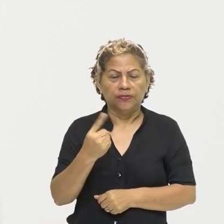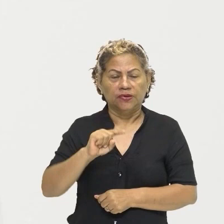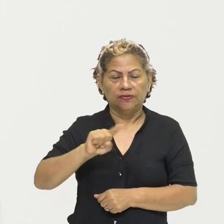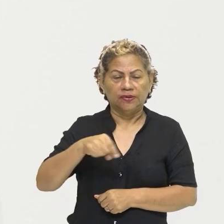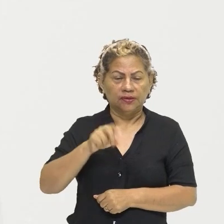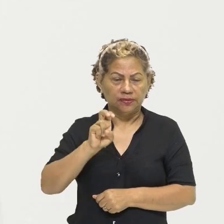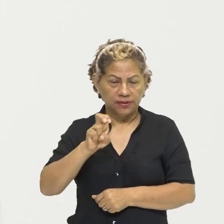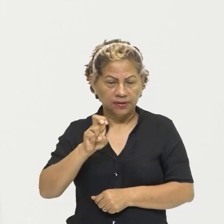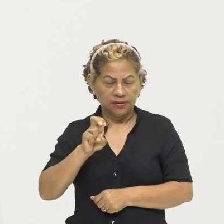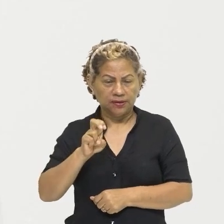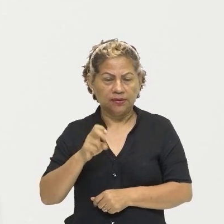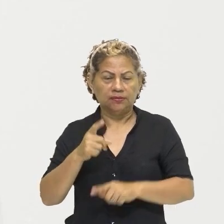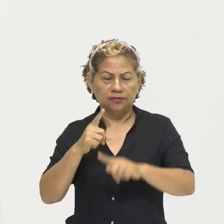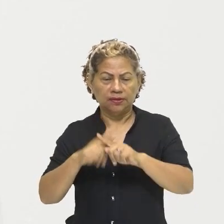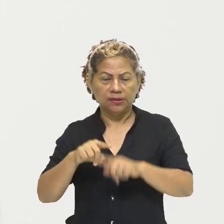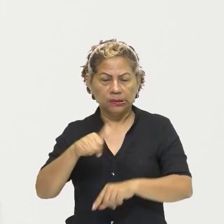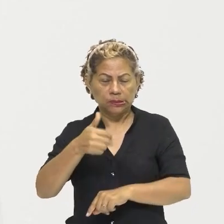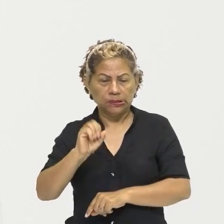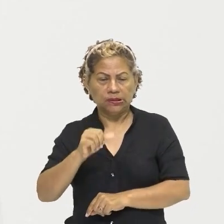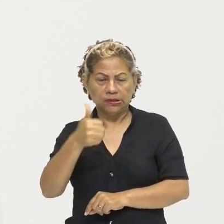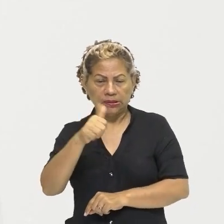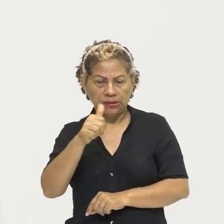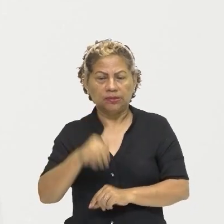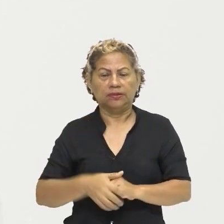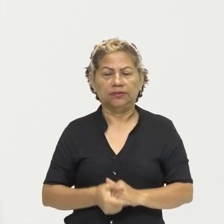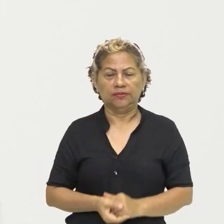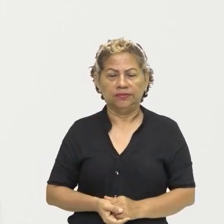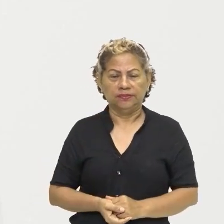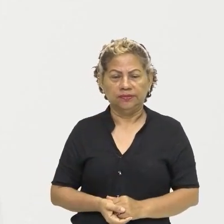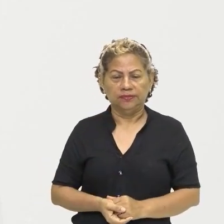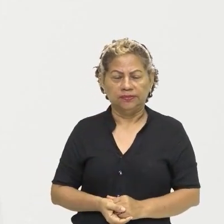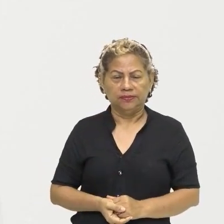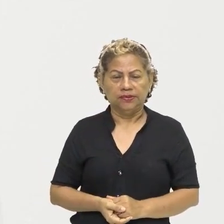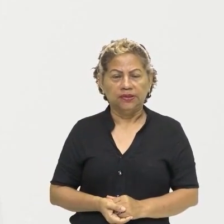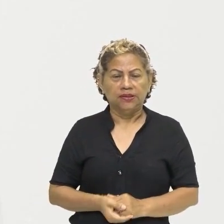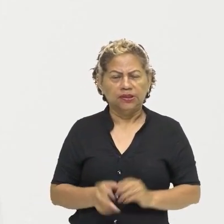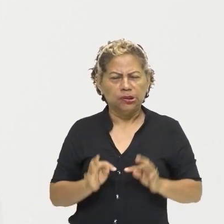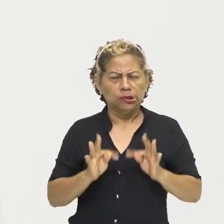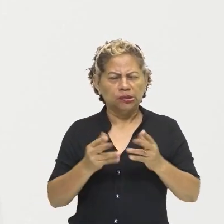Júpiter equivale a 7,5 vezes 10 a 11 metros,